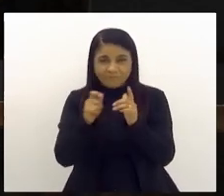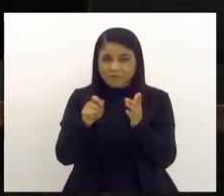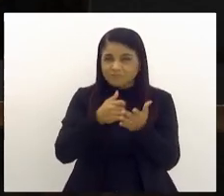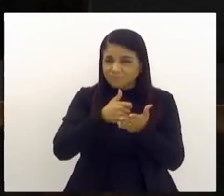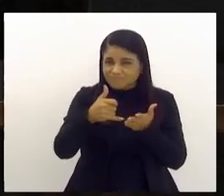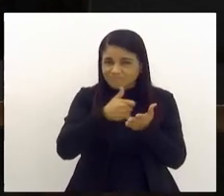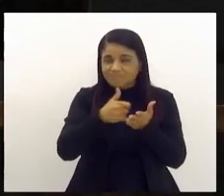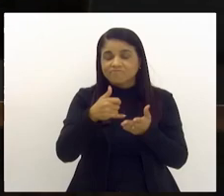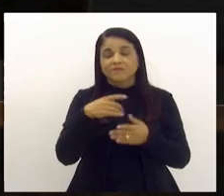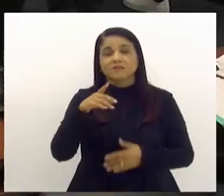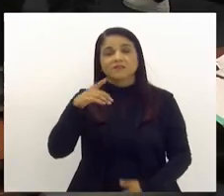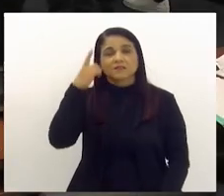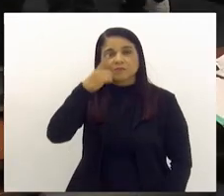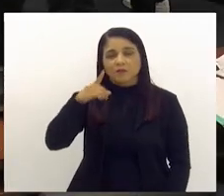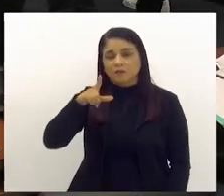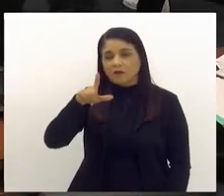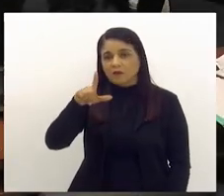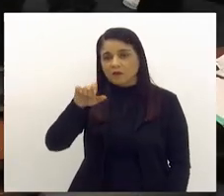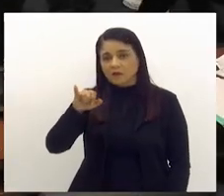Daniel Librelon.